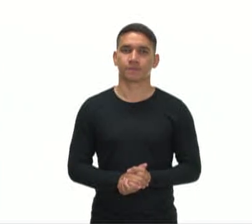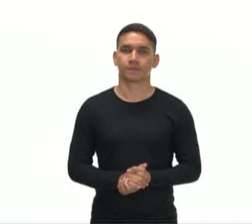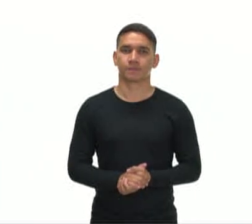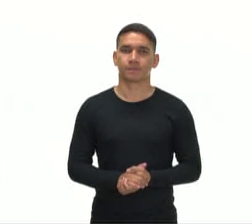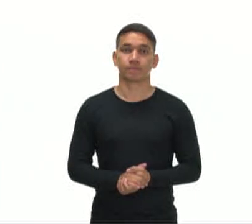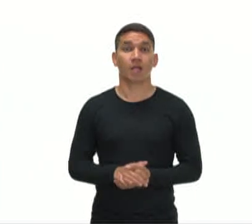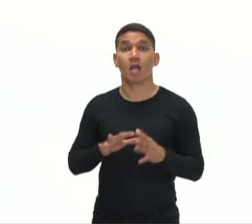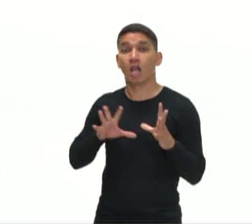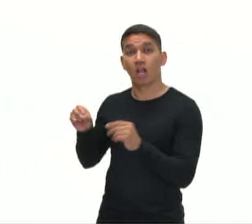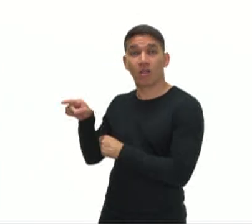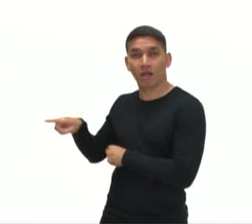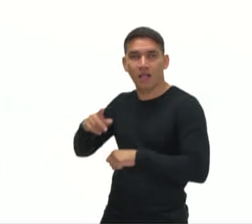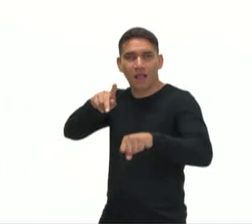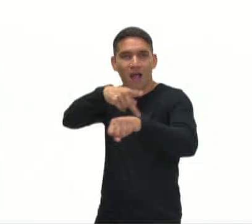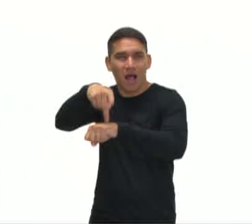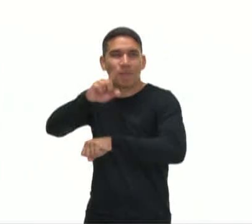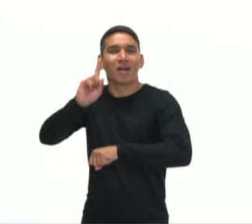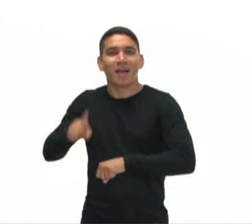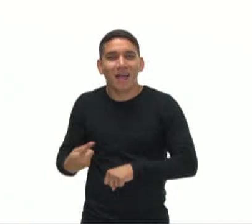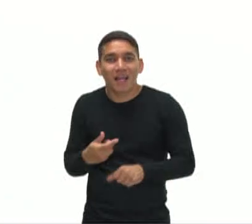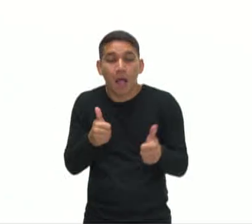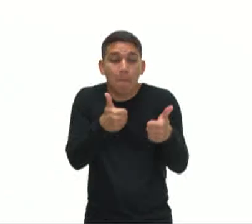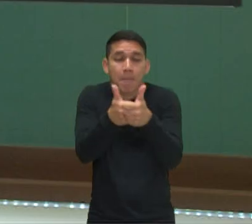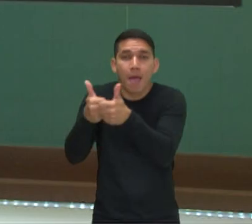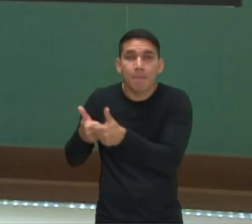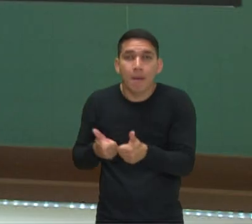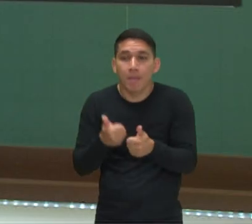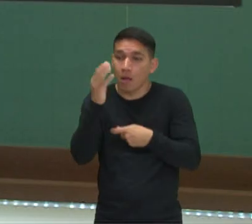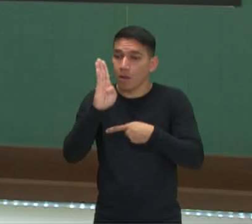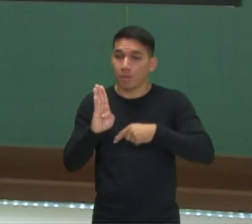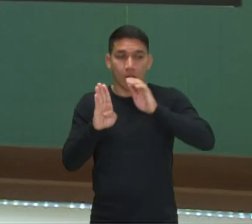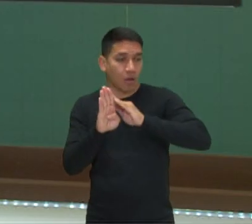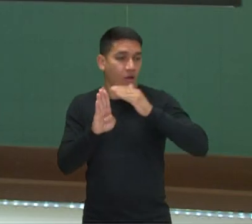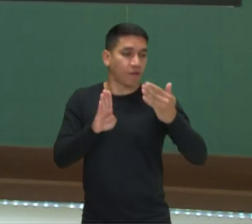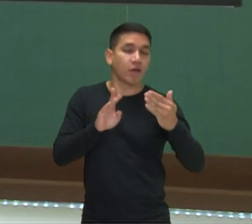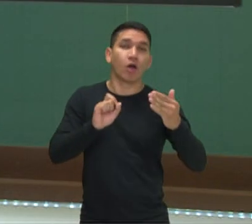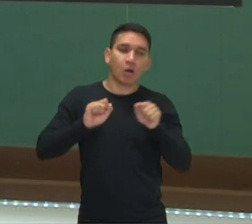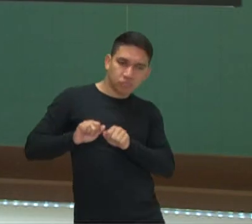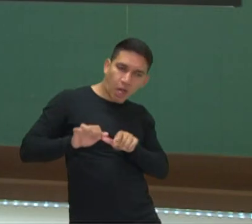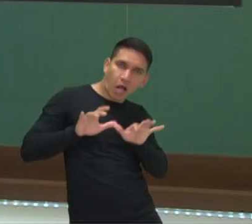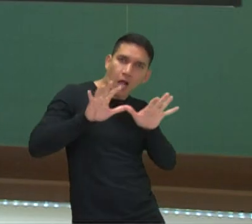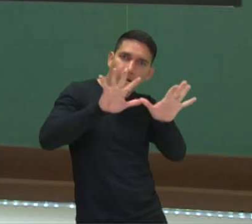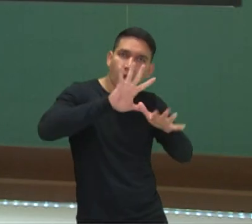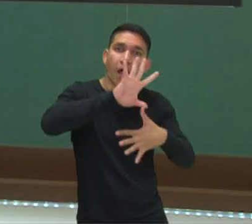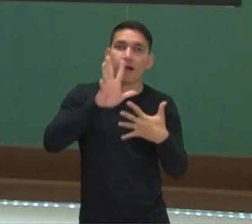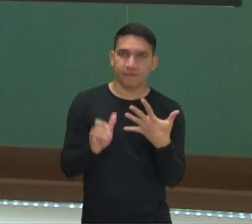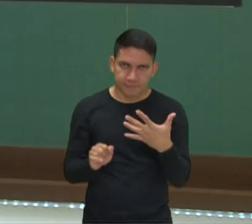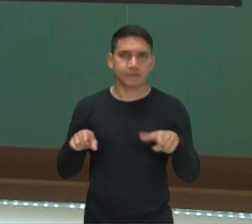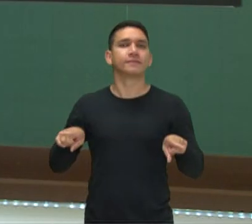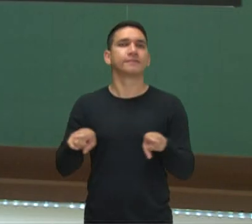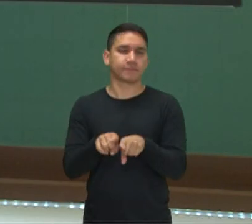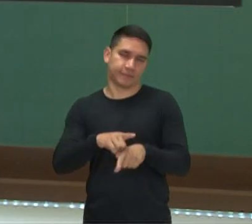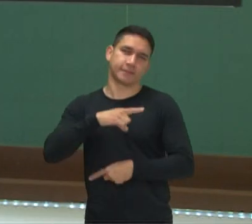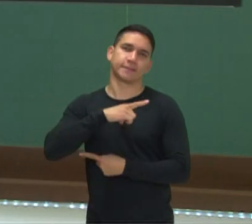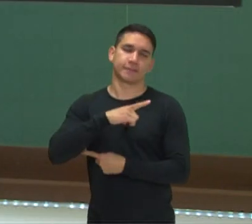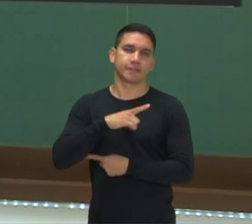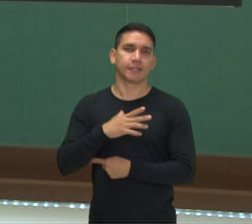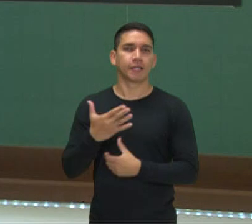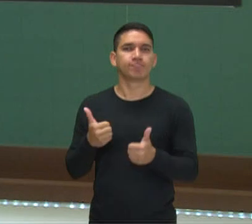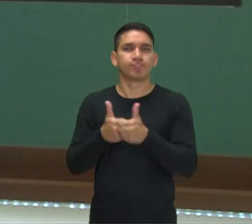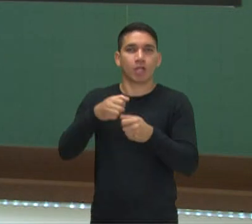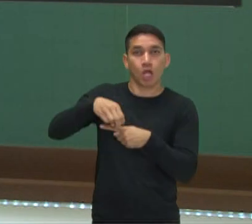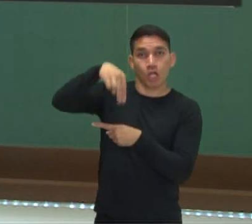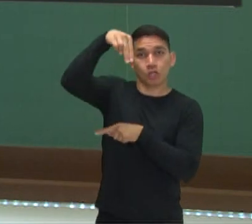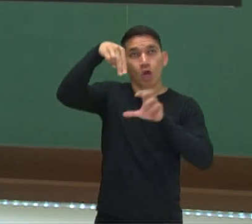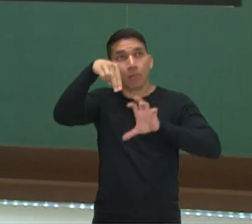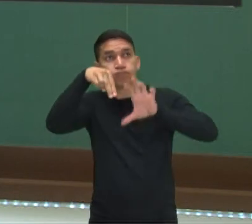Colômbia. São ali os países que fazem fronteira com a região norte, com o Brasil, né? Ali